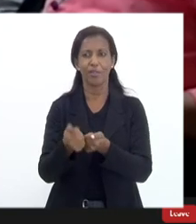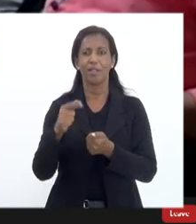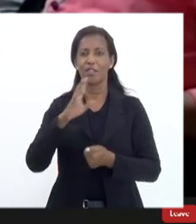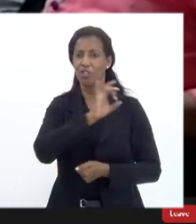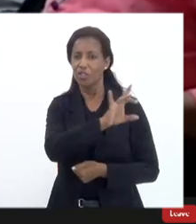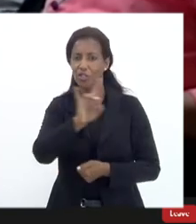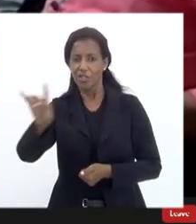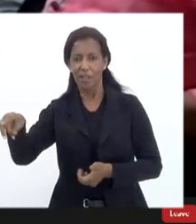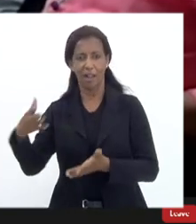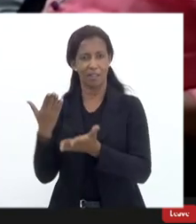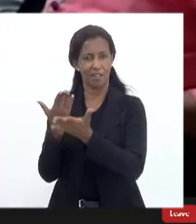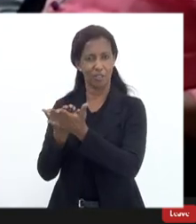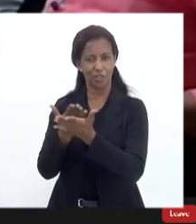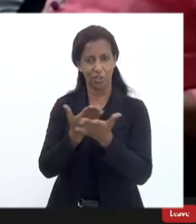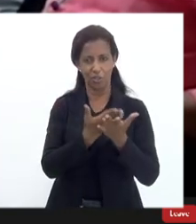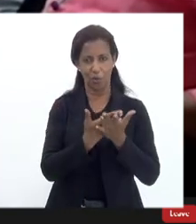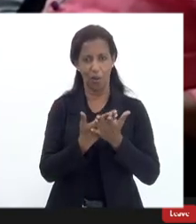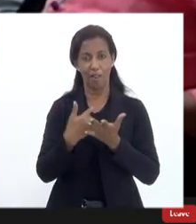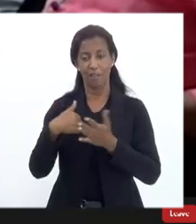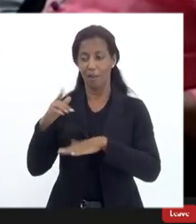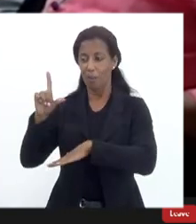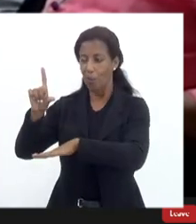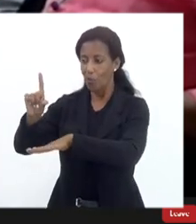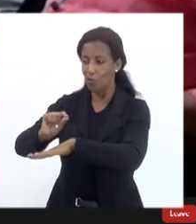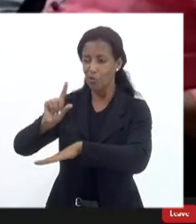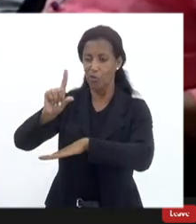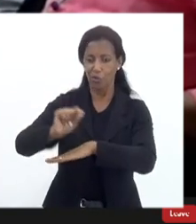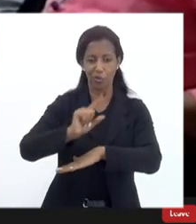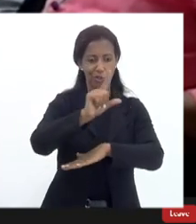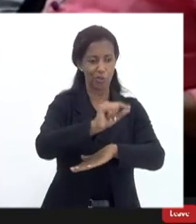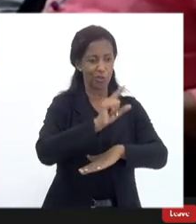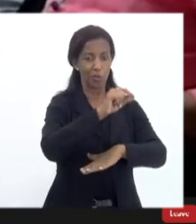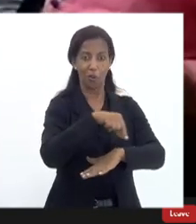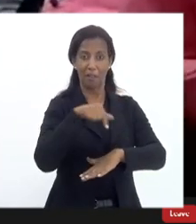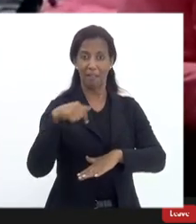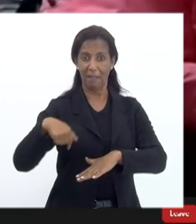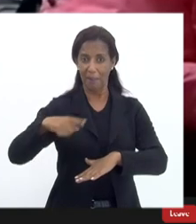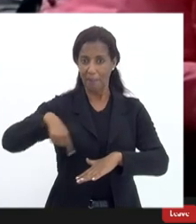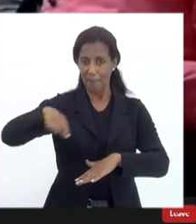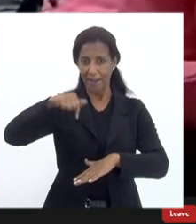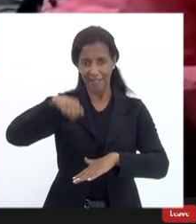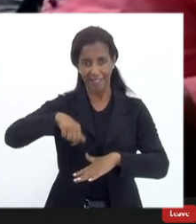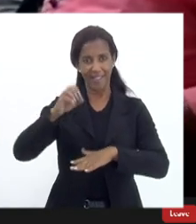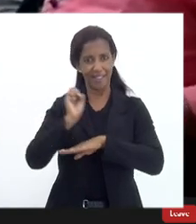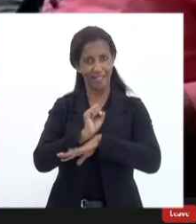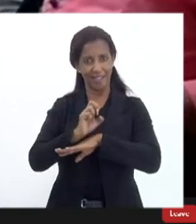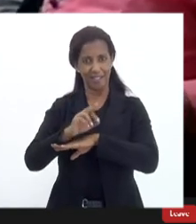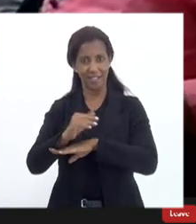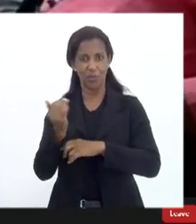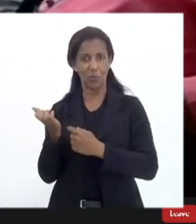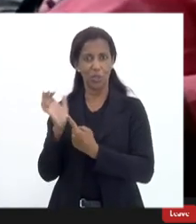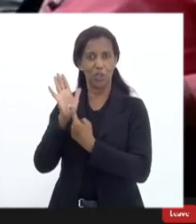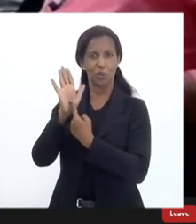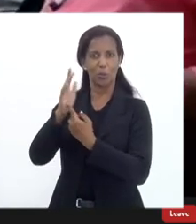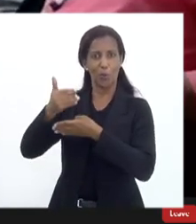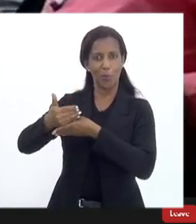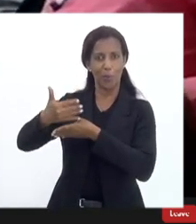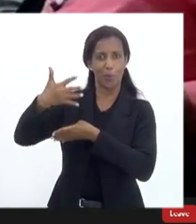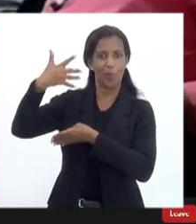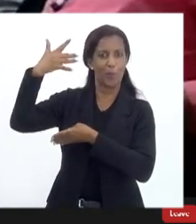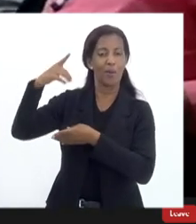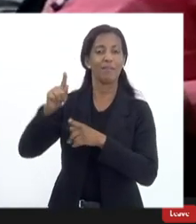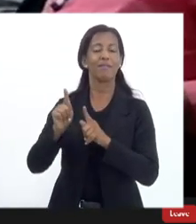escolares. Faremos uma seleção desses trabalhos para apresentar aqui, para expor na Secretaria de Educação.